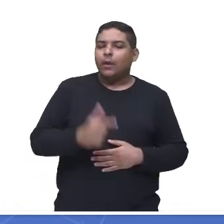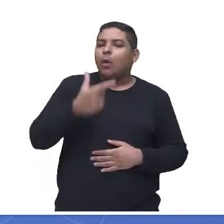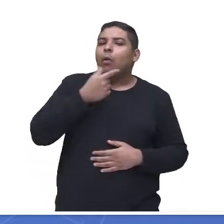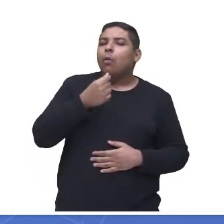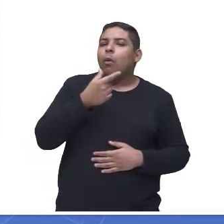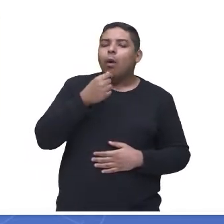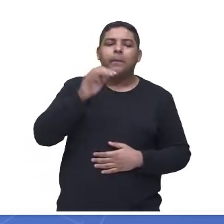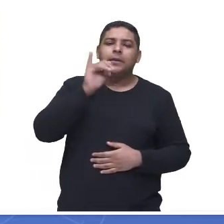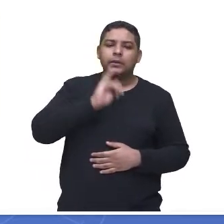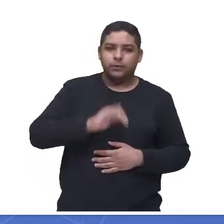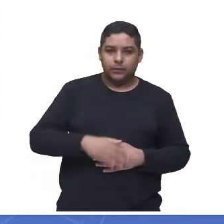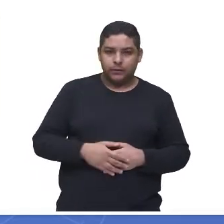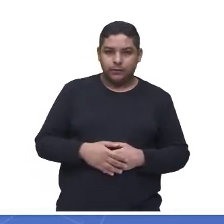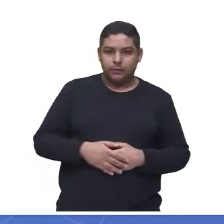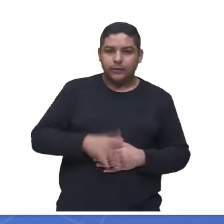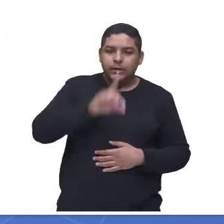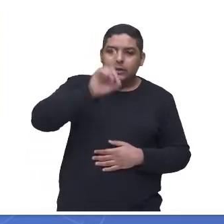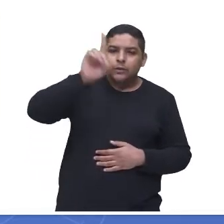Deus,